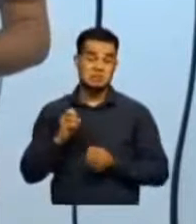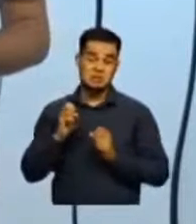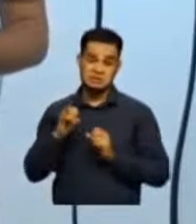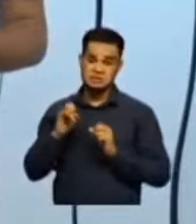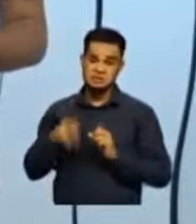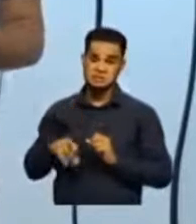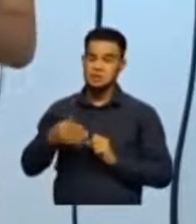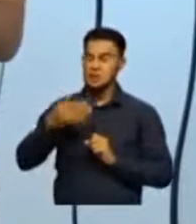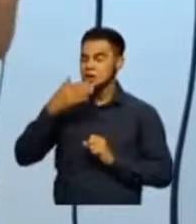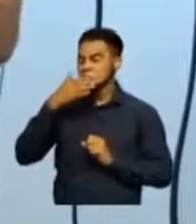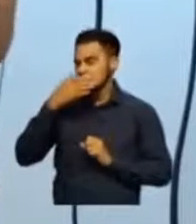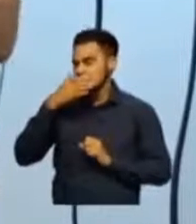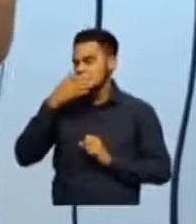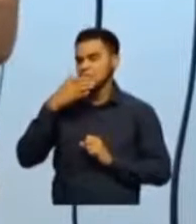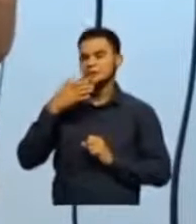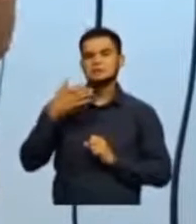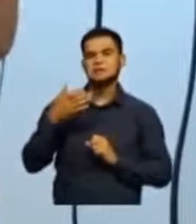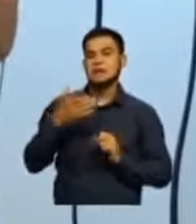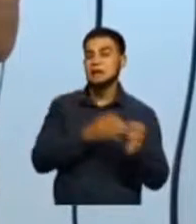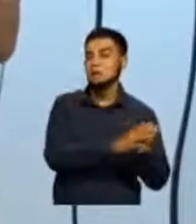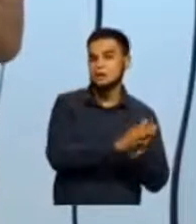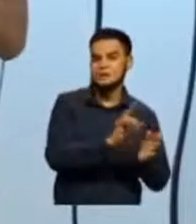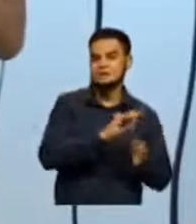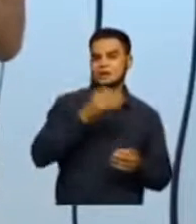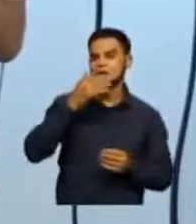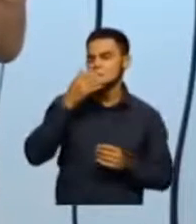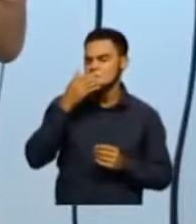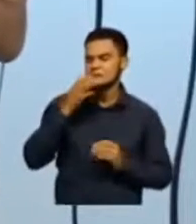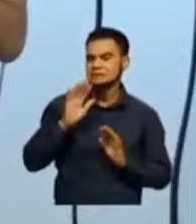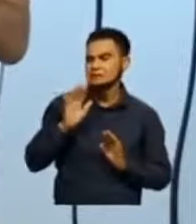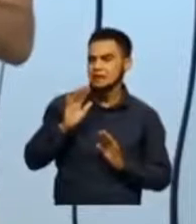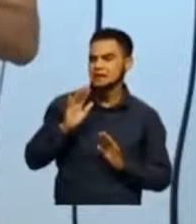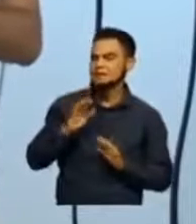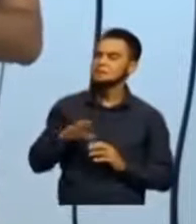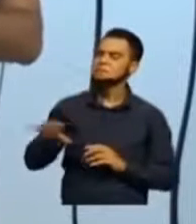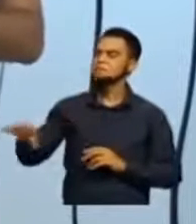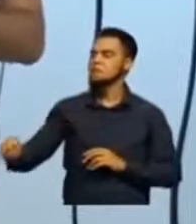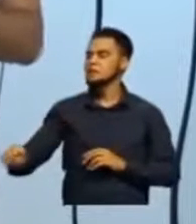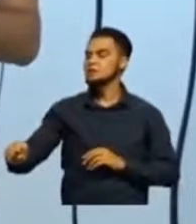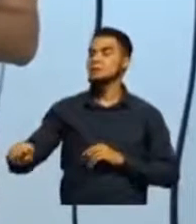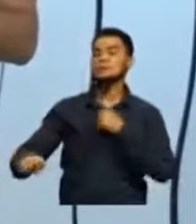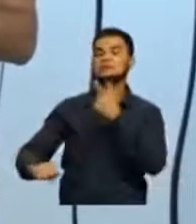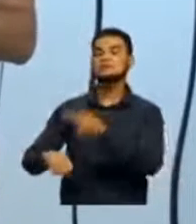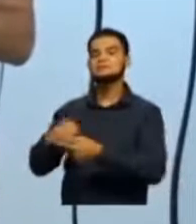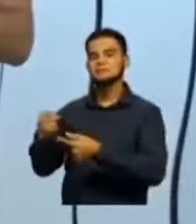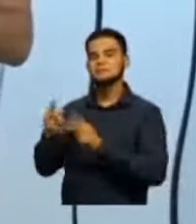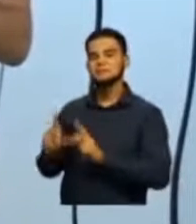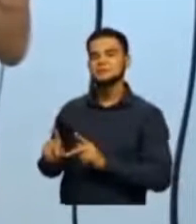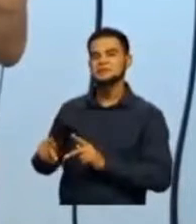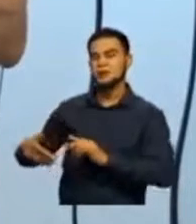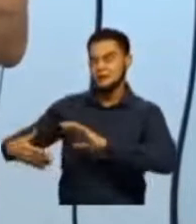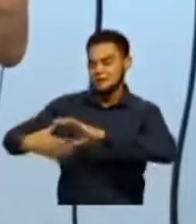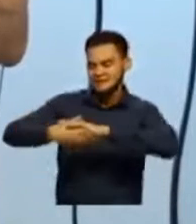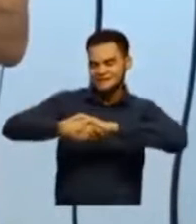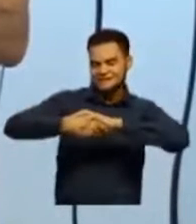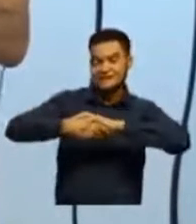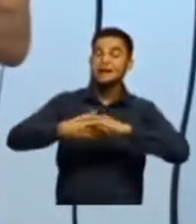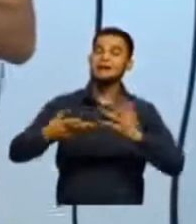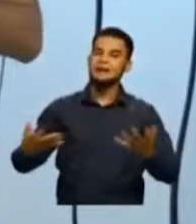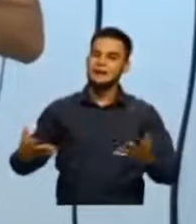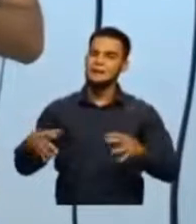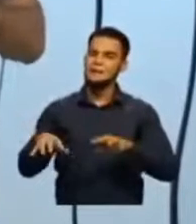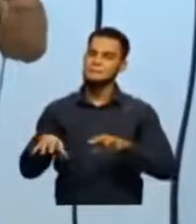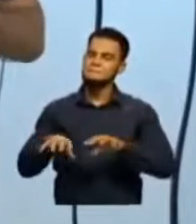tossiu com a mão na boca, esqueceu de lavar, passar o álcool para ocorrer a desnaturação, pegou na mão da outra pessoa, está aí